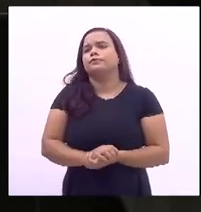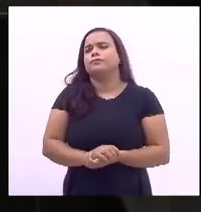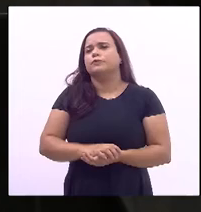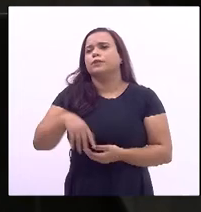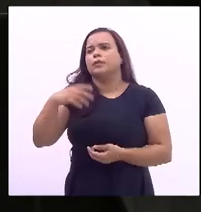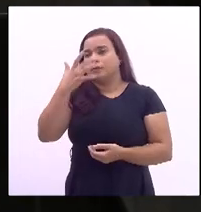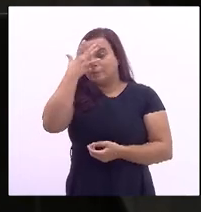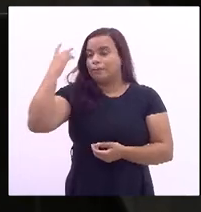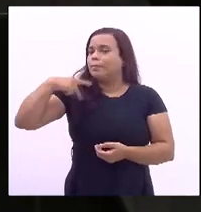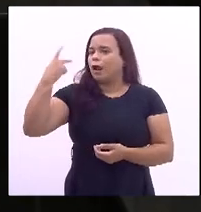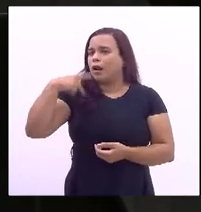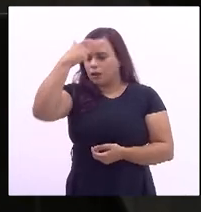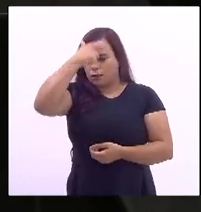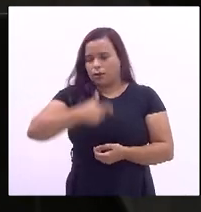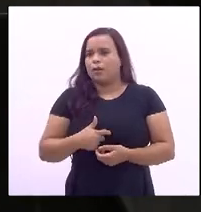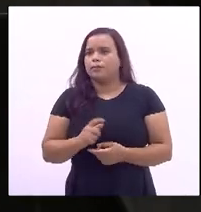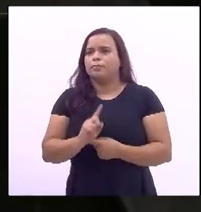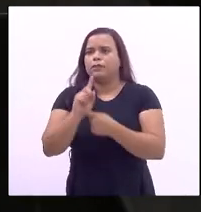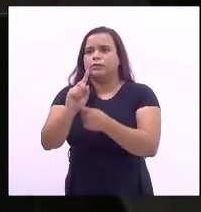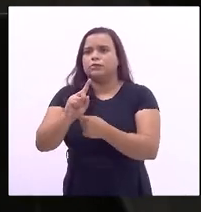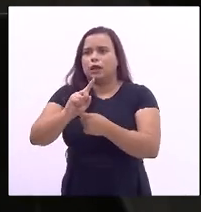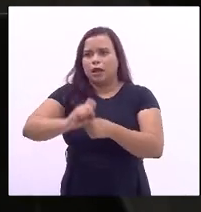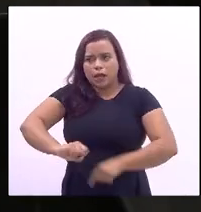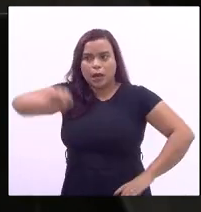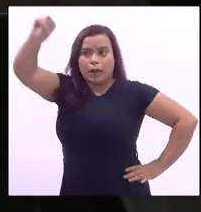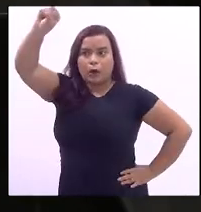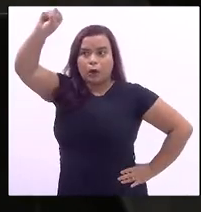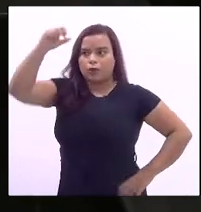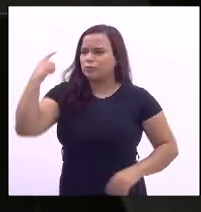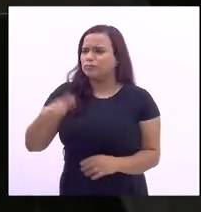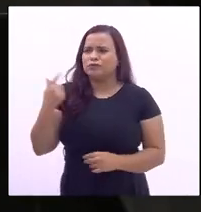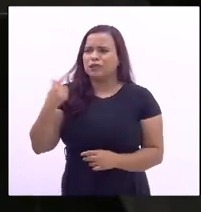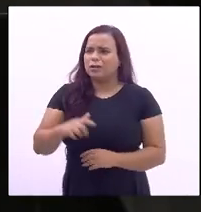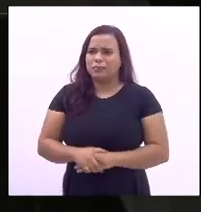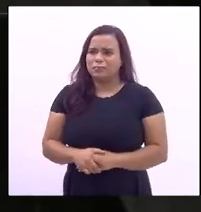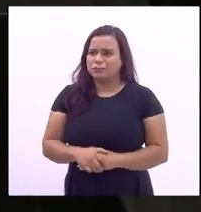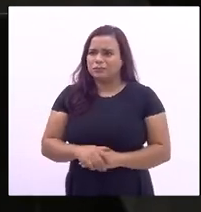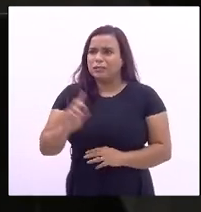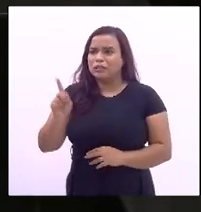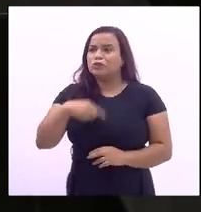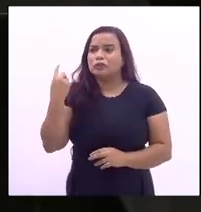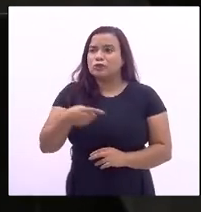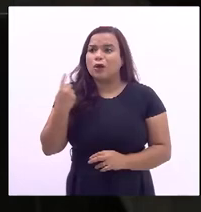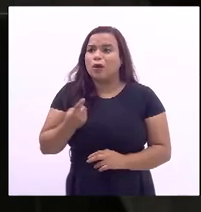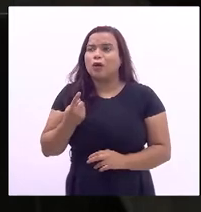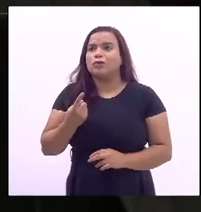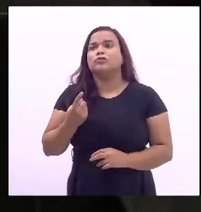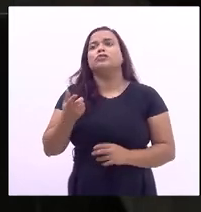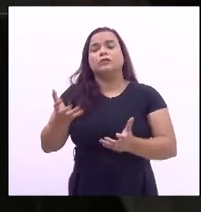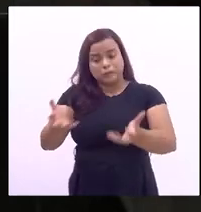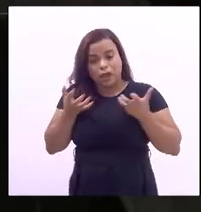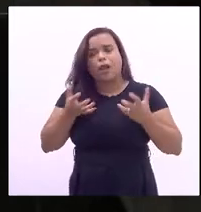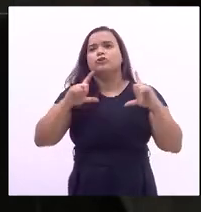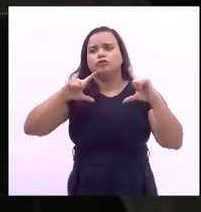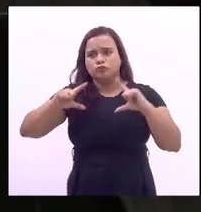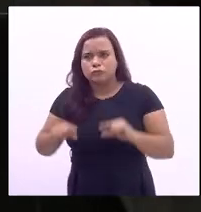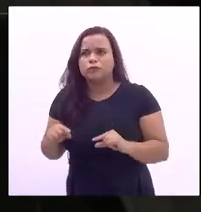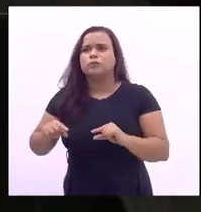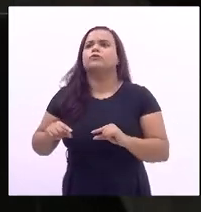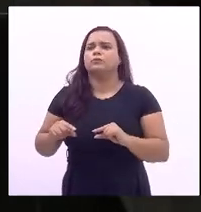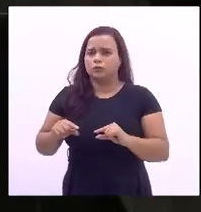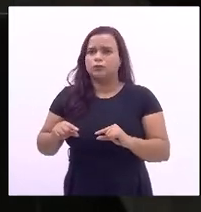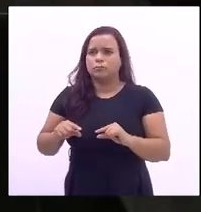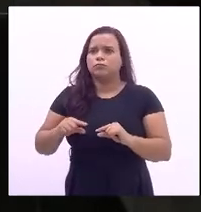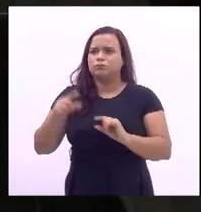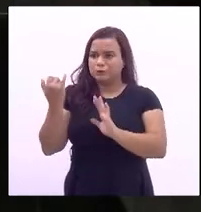parlamentar e não existe herói nessa área que não queira diminuir a carga tributária mas